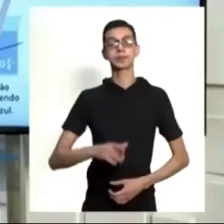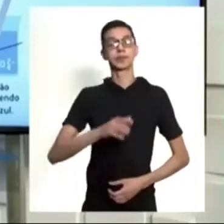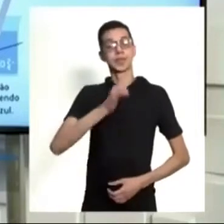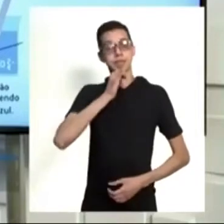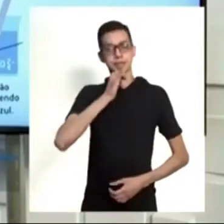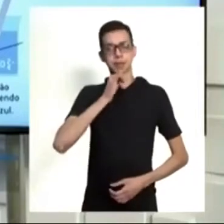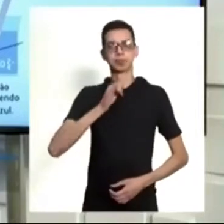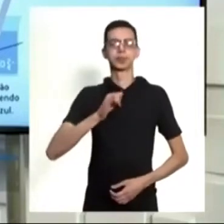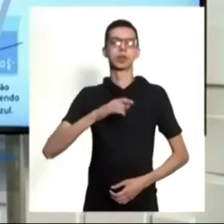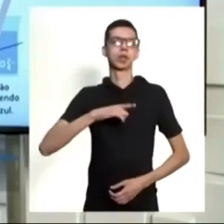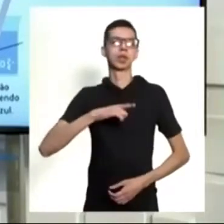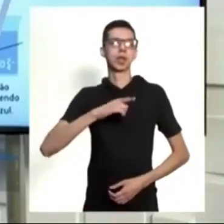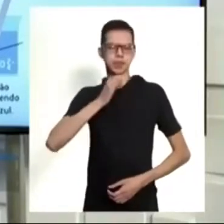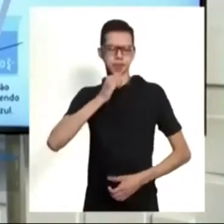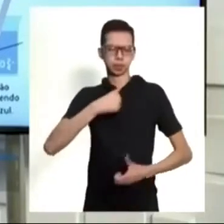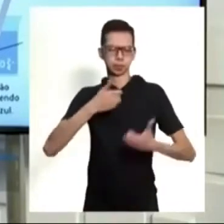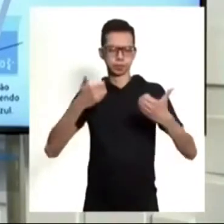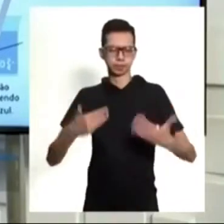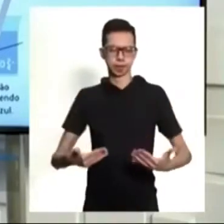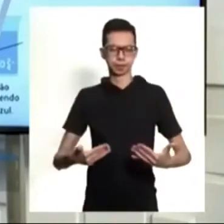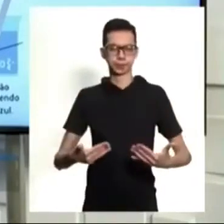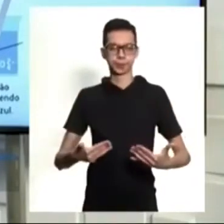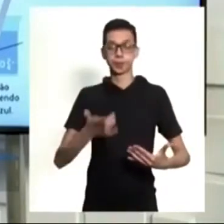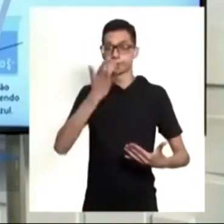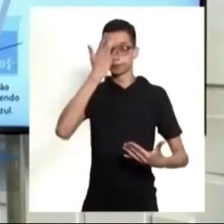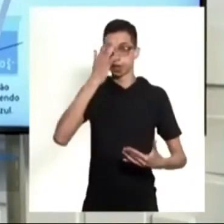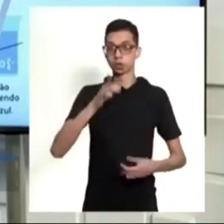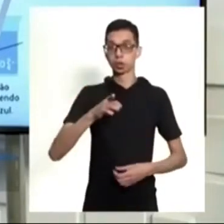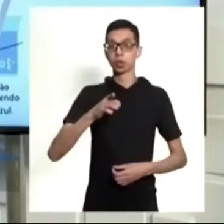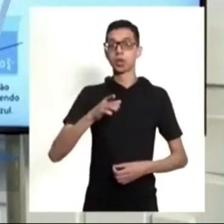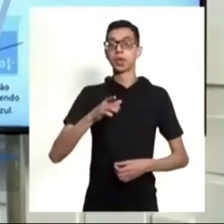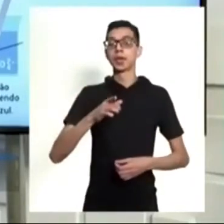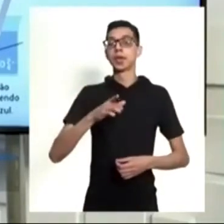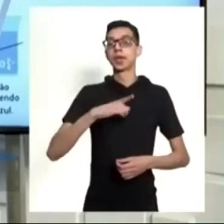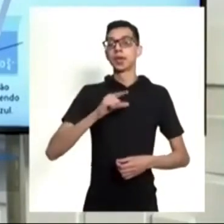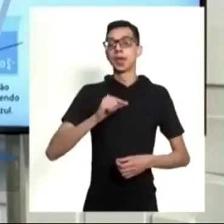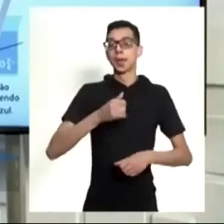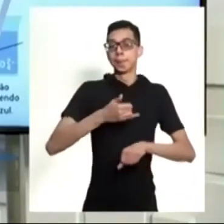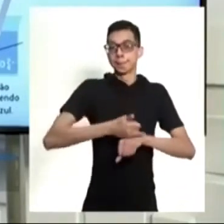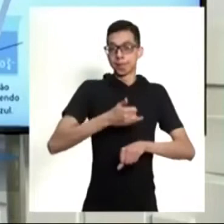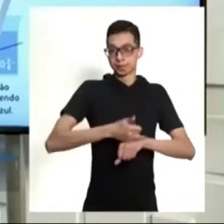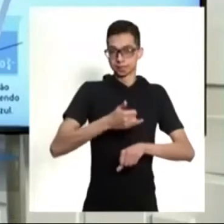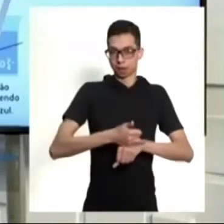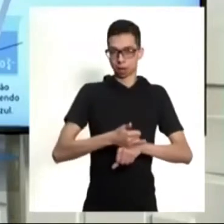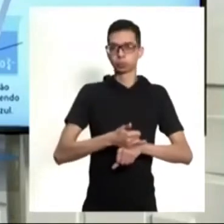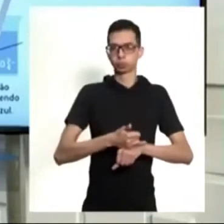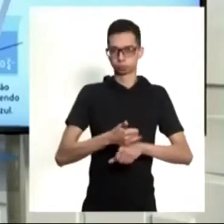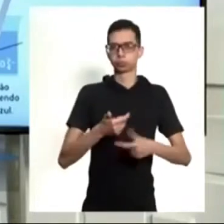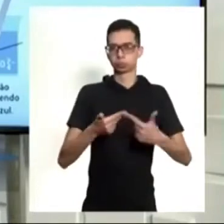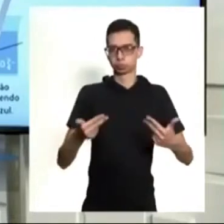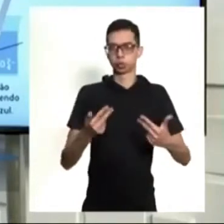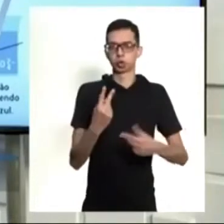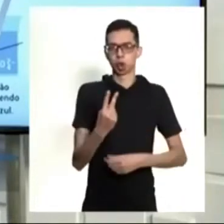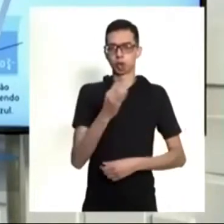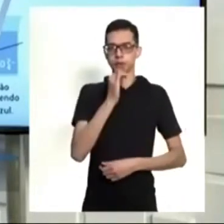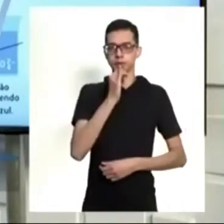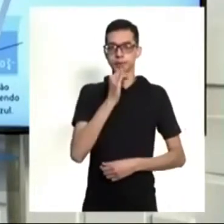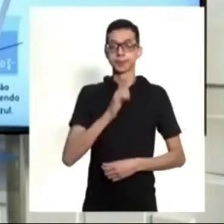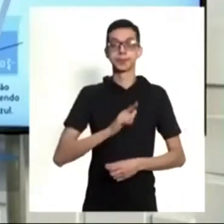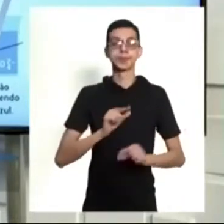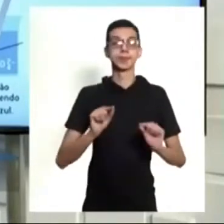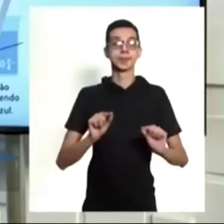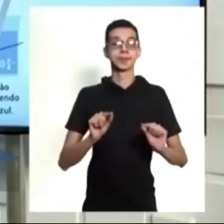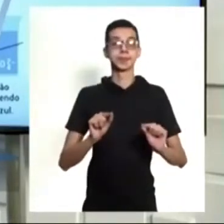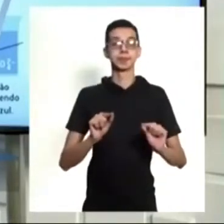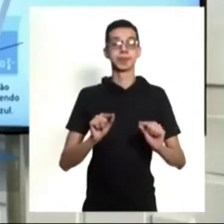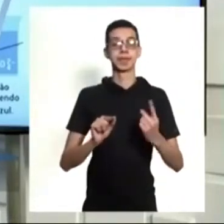você tem, um exemplo clássico, você tem dois metais. Um tem o potencial de redução de 10 volts, por exemplo. Eu tenho um outro metal